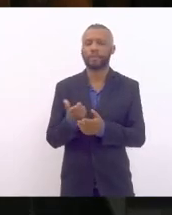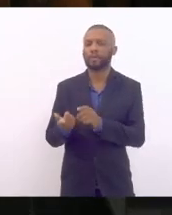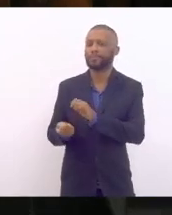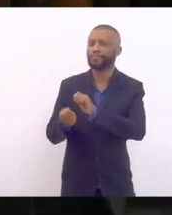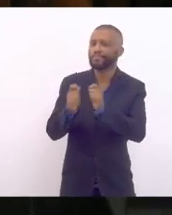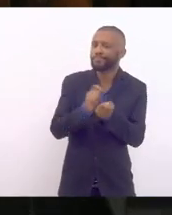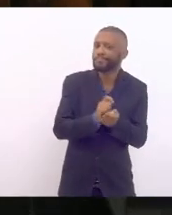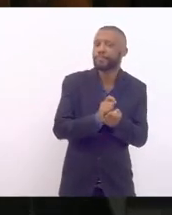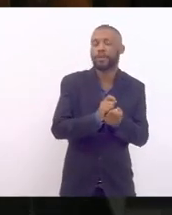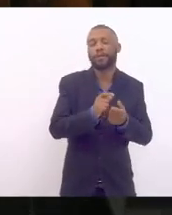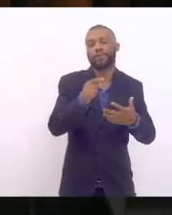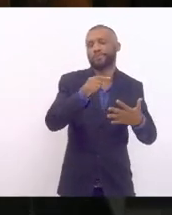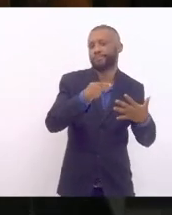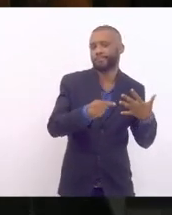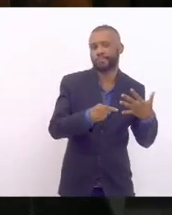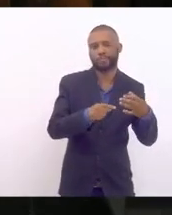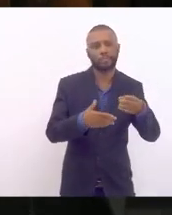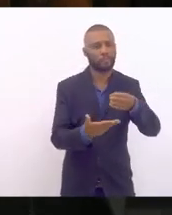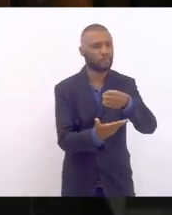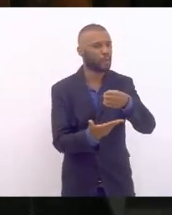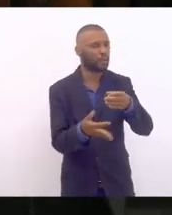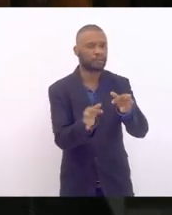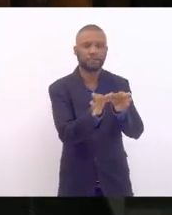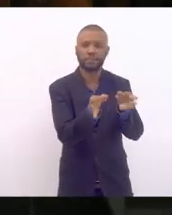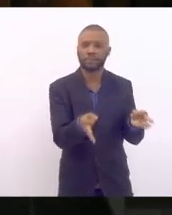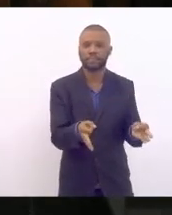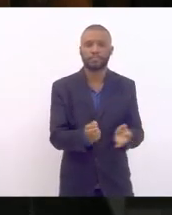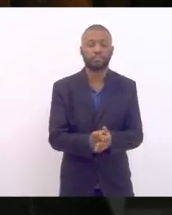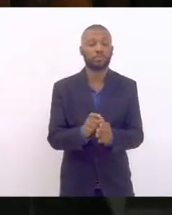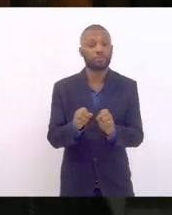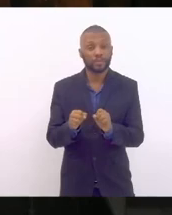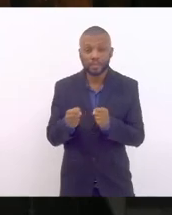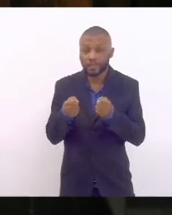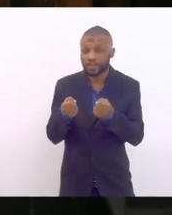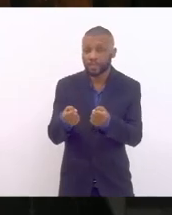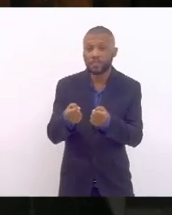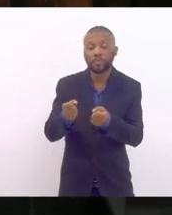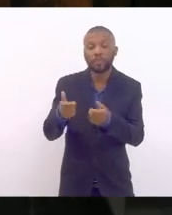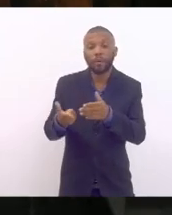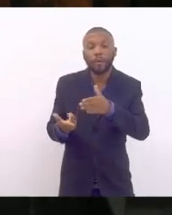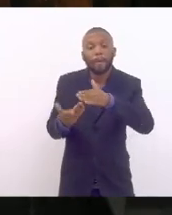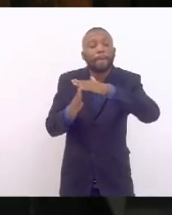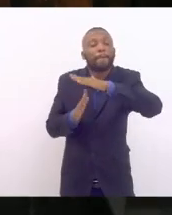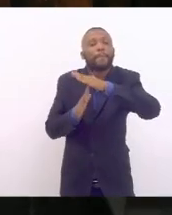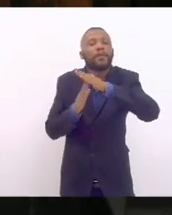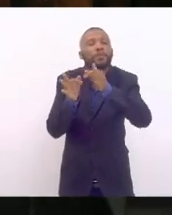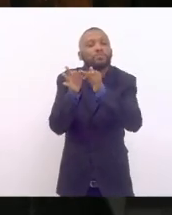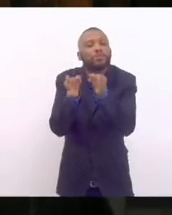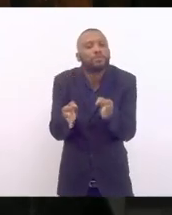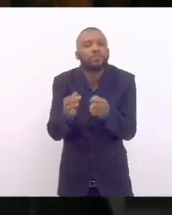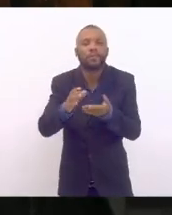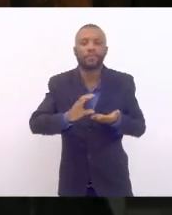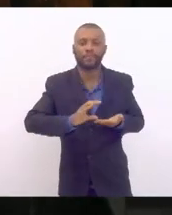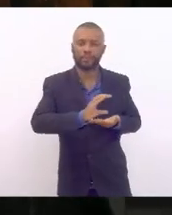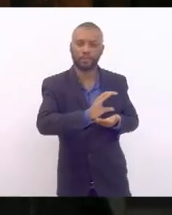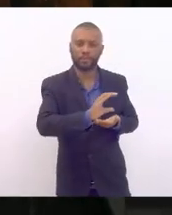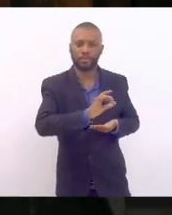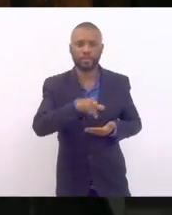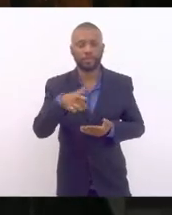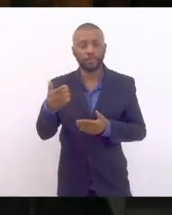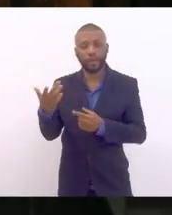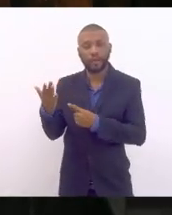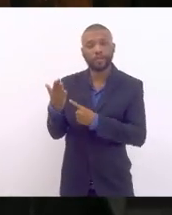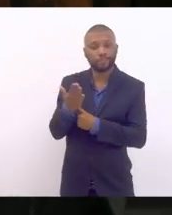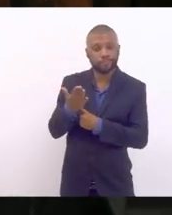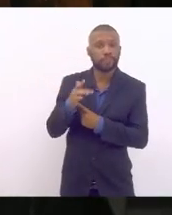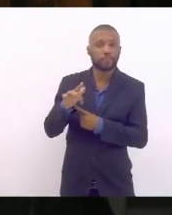nós estamos hoje garantindo o mínimo de investimento a nossa instruções graças ao aporte dos